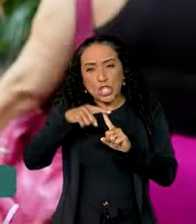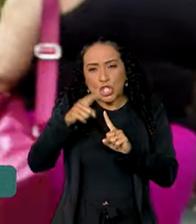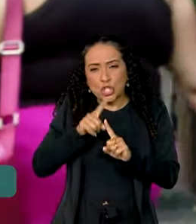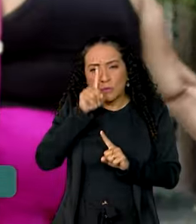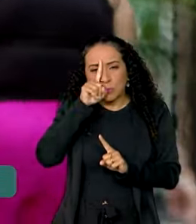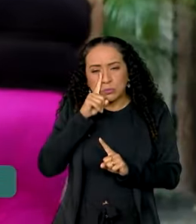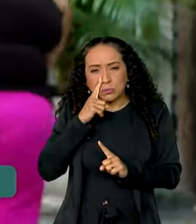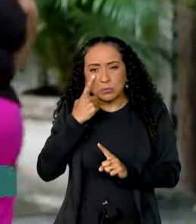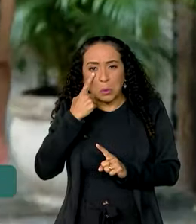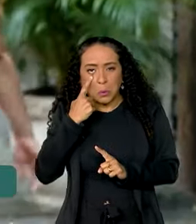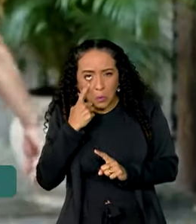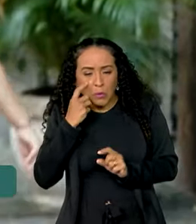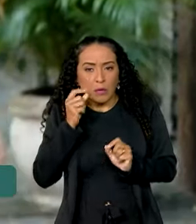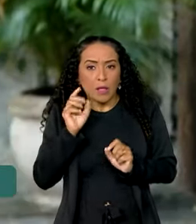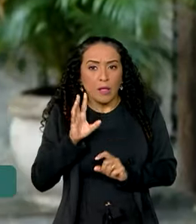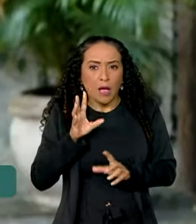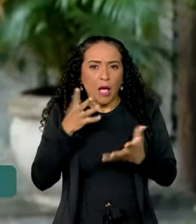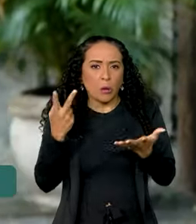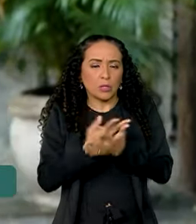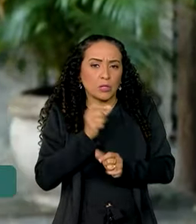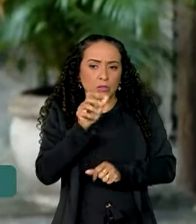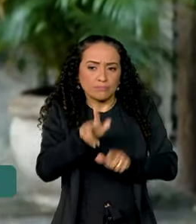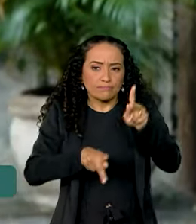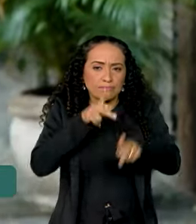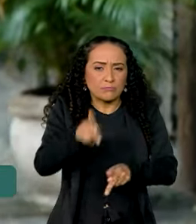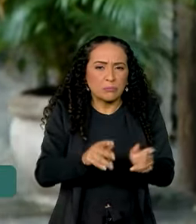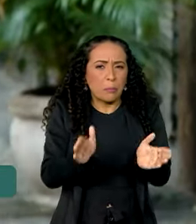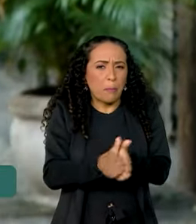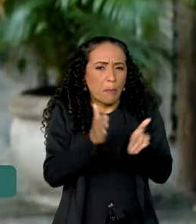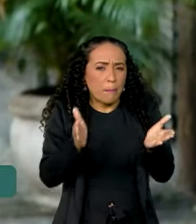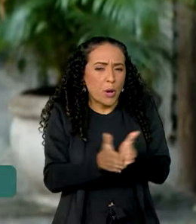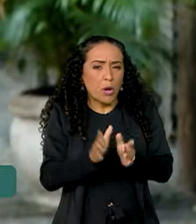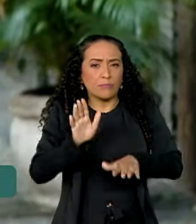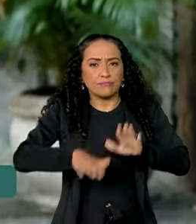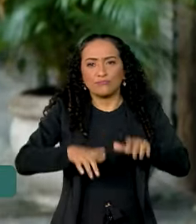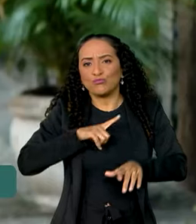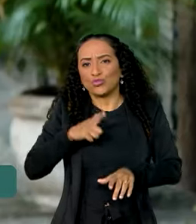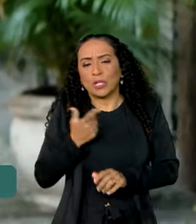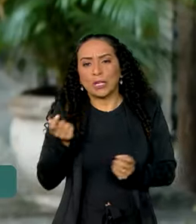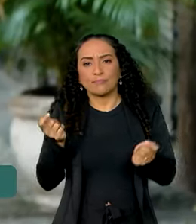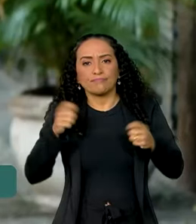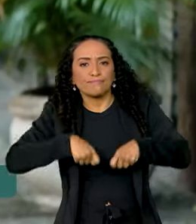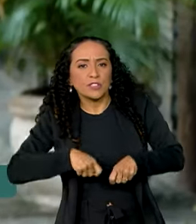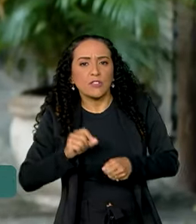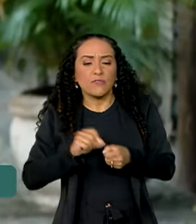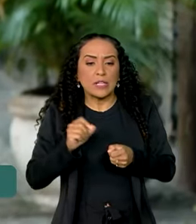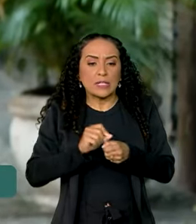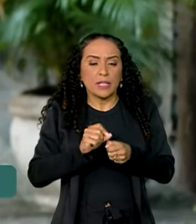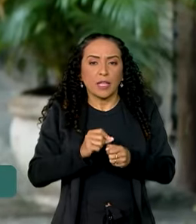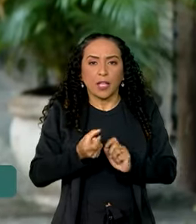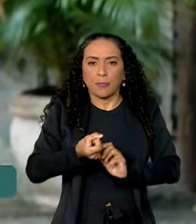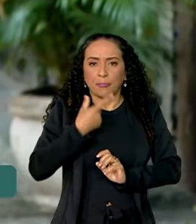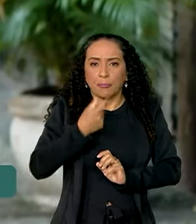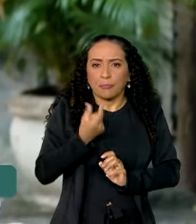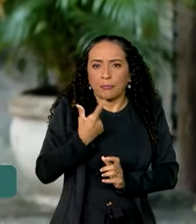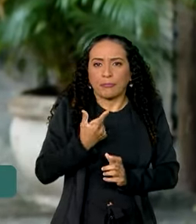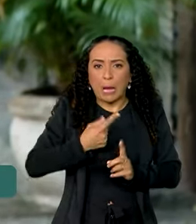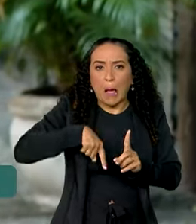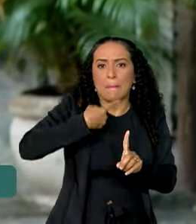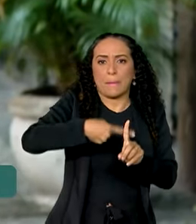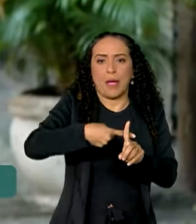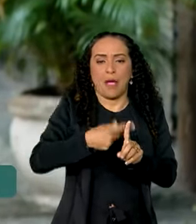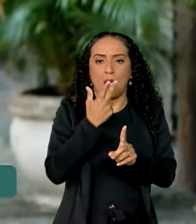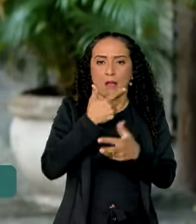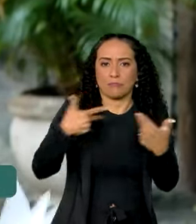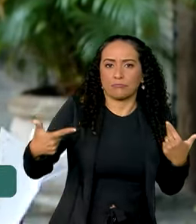acomete principalmente a população de baixa renda que geralmente não tem condições de fazer uma suplementação alimentar